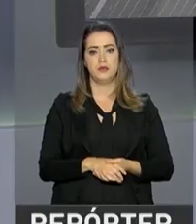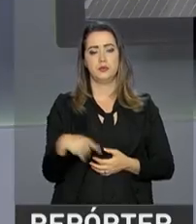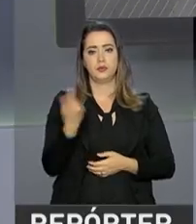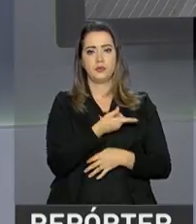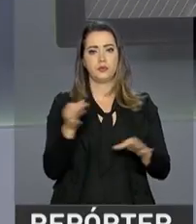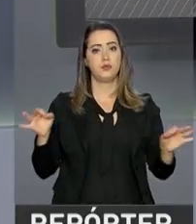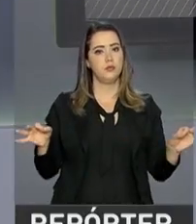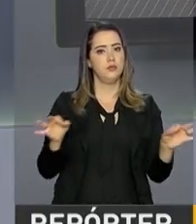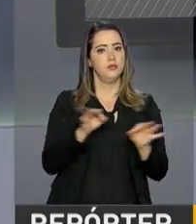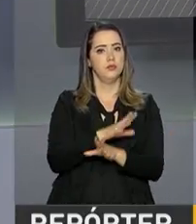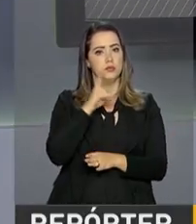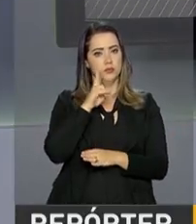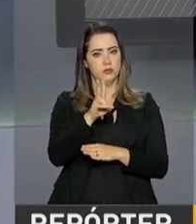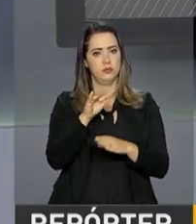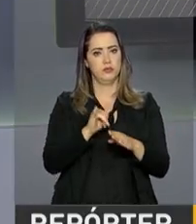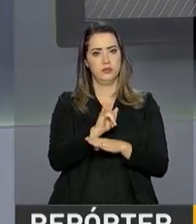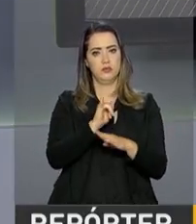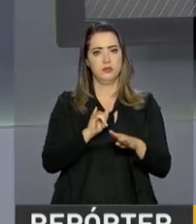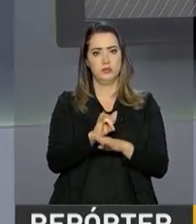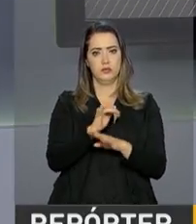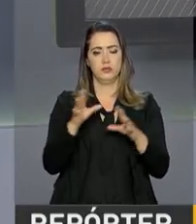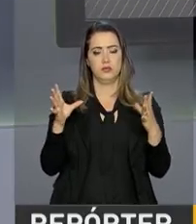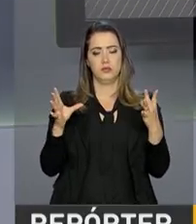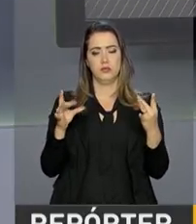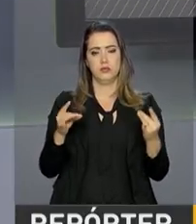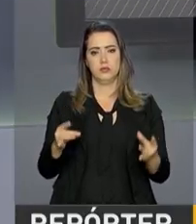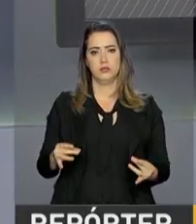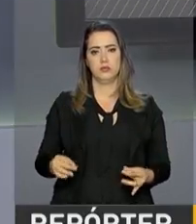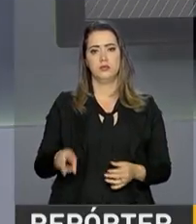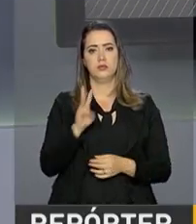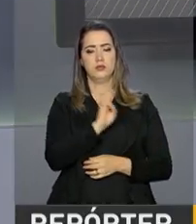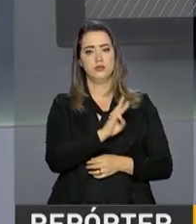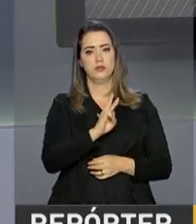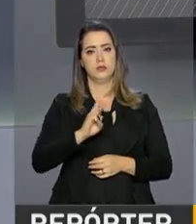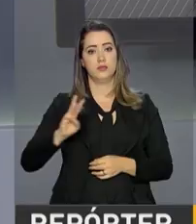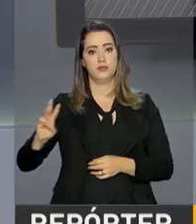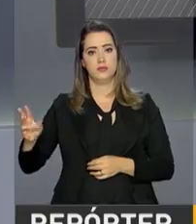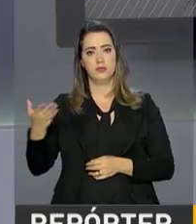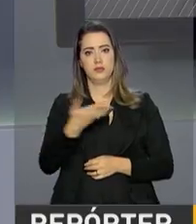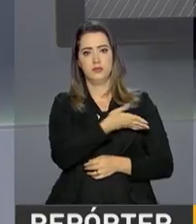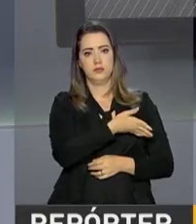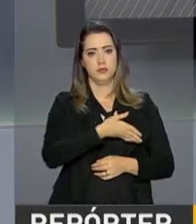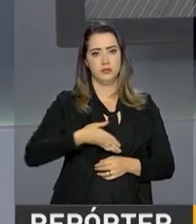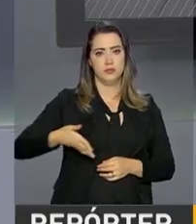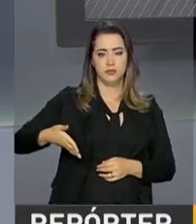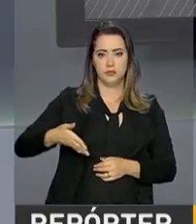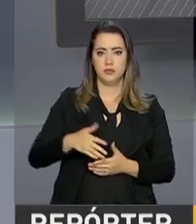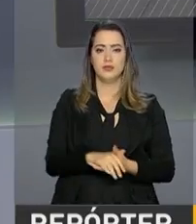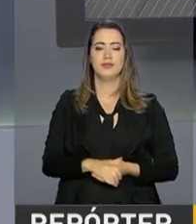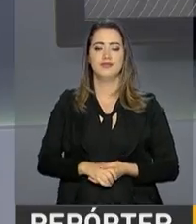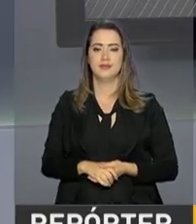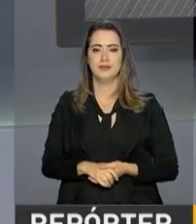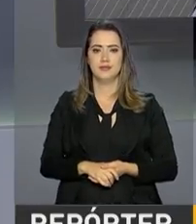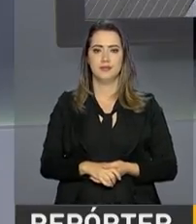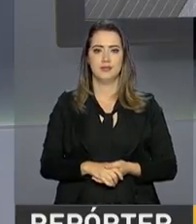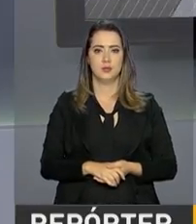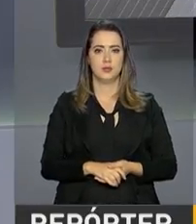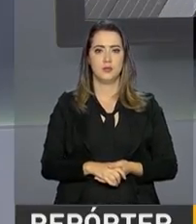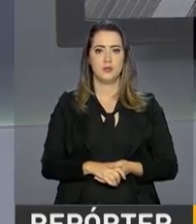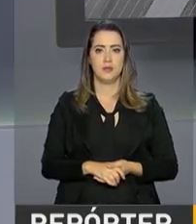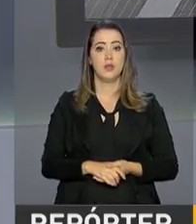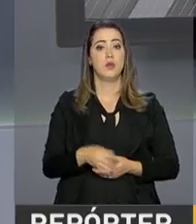nós ficamos por aqui você pode rever as reportagens no youtube ea programação ao vivo está na página da nbr na